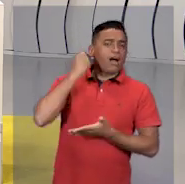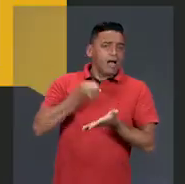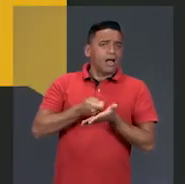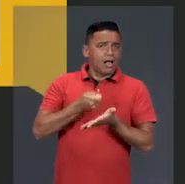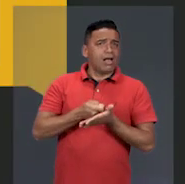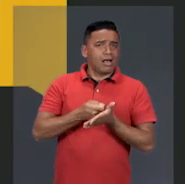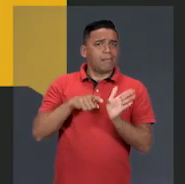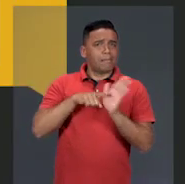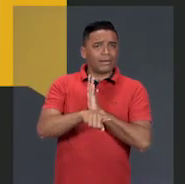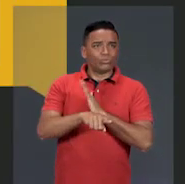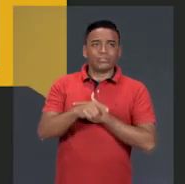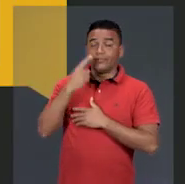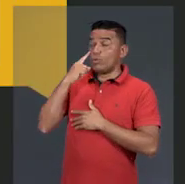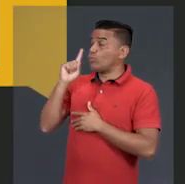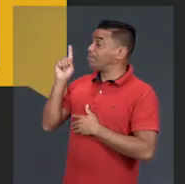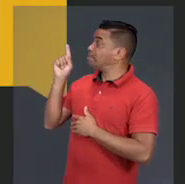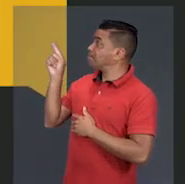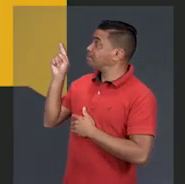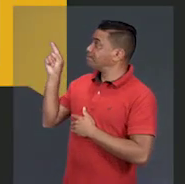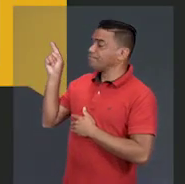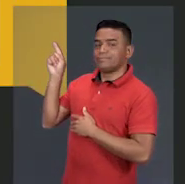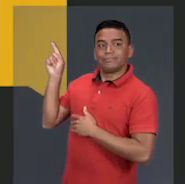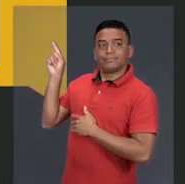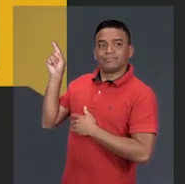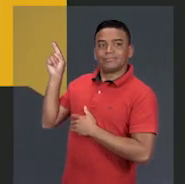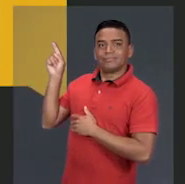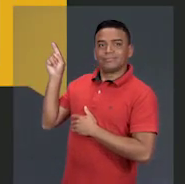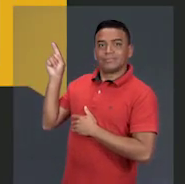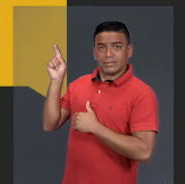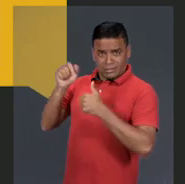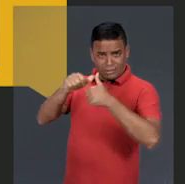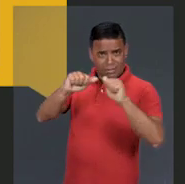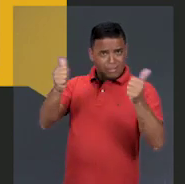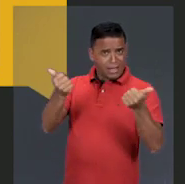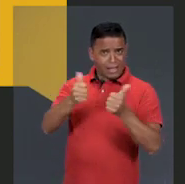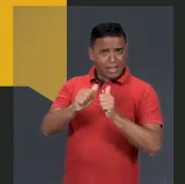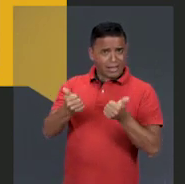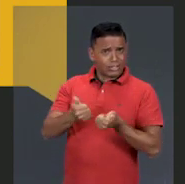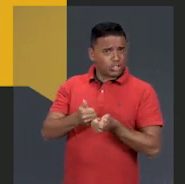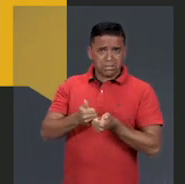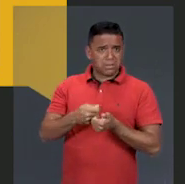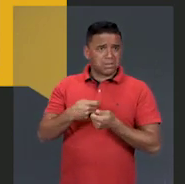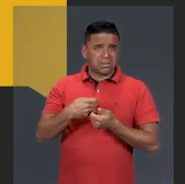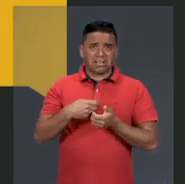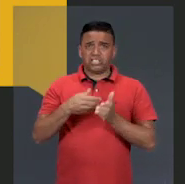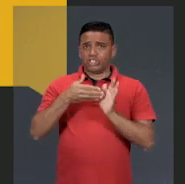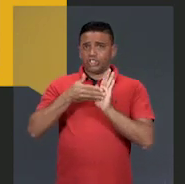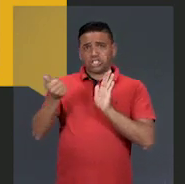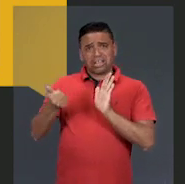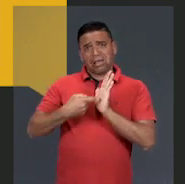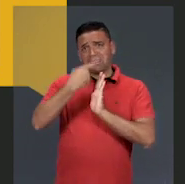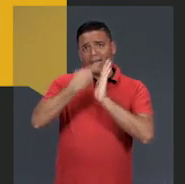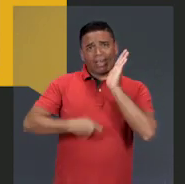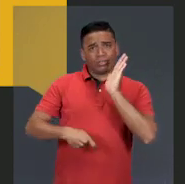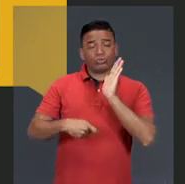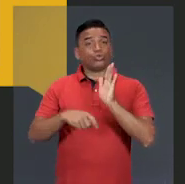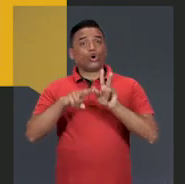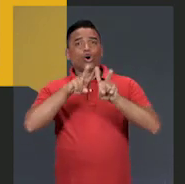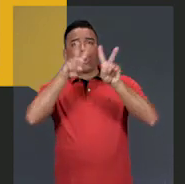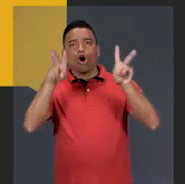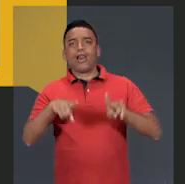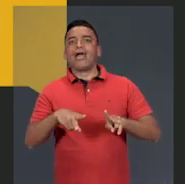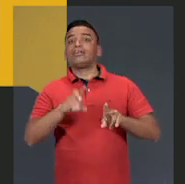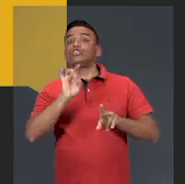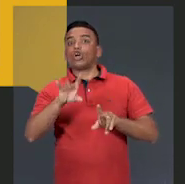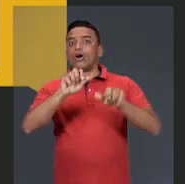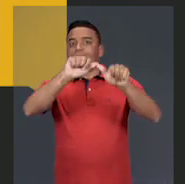aqui, ó. Na imagem, sem a gente analisar a parte escrita, a gente vai em todos os